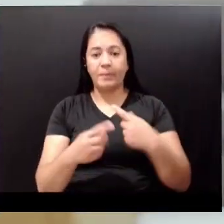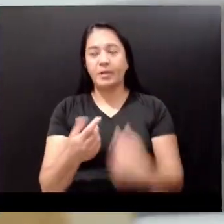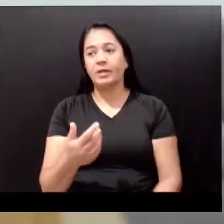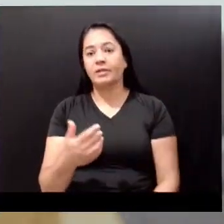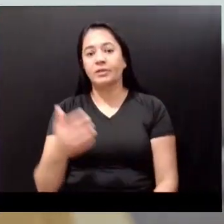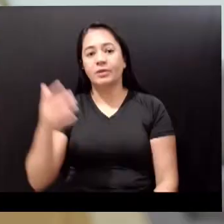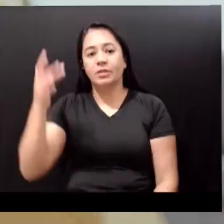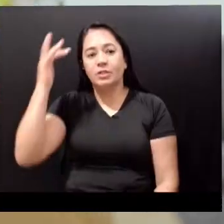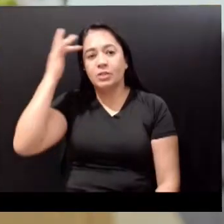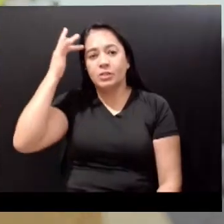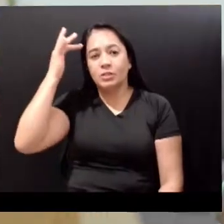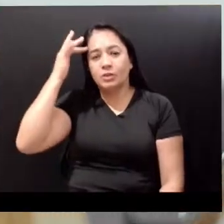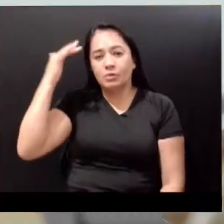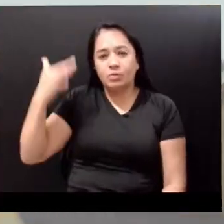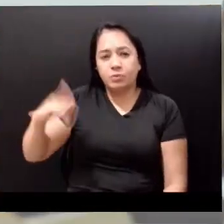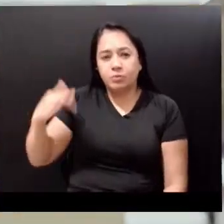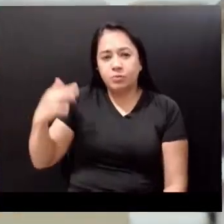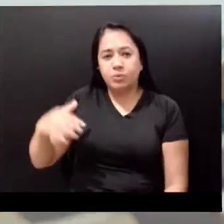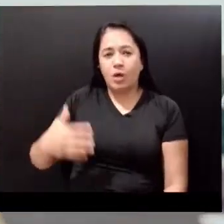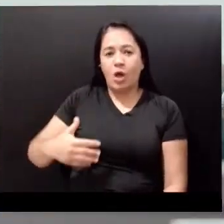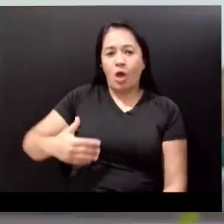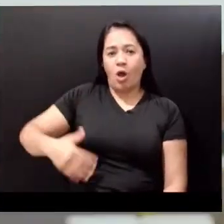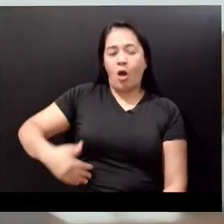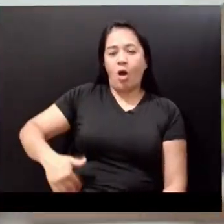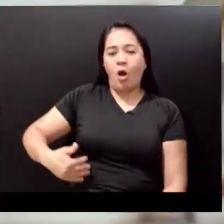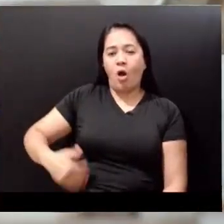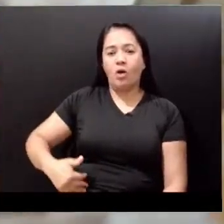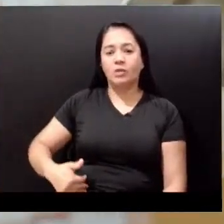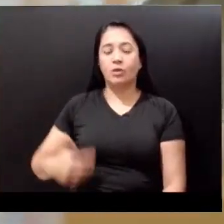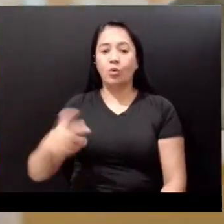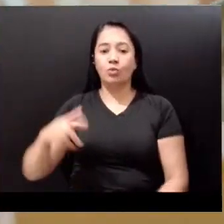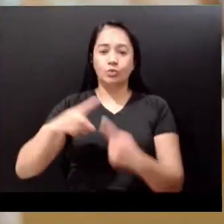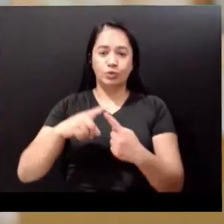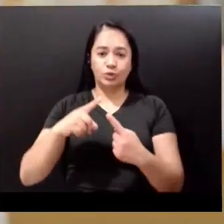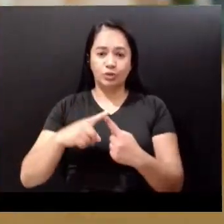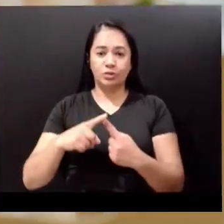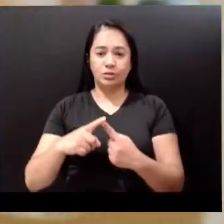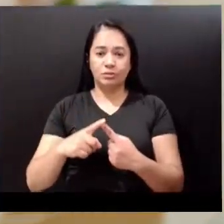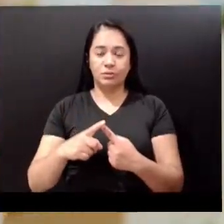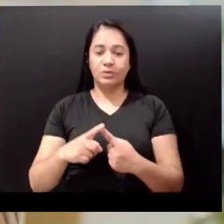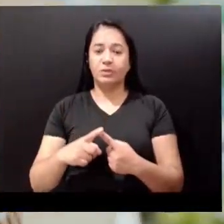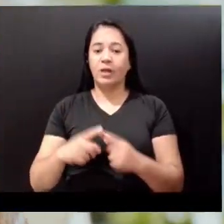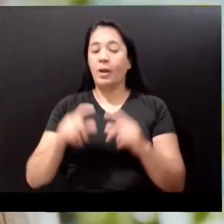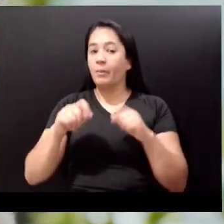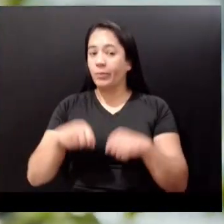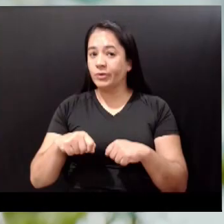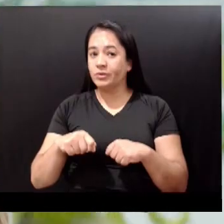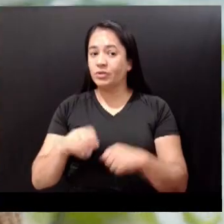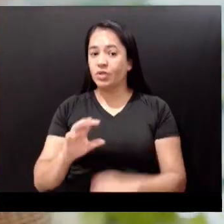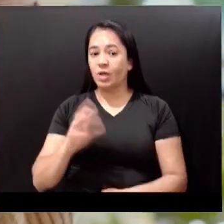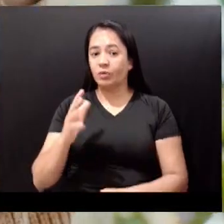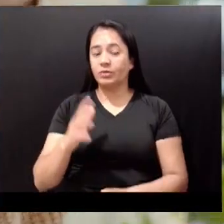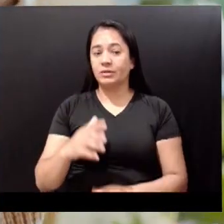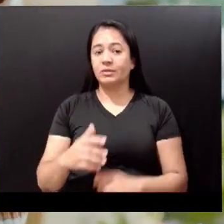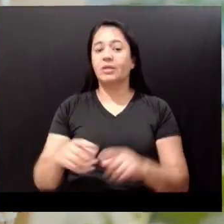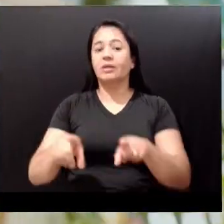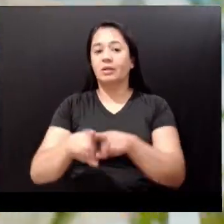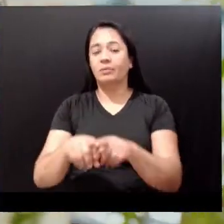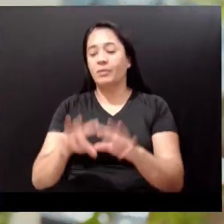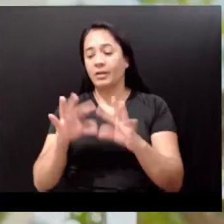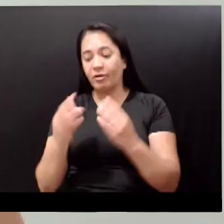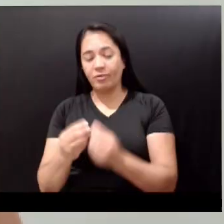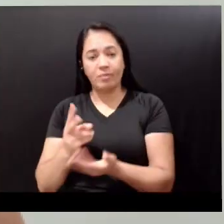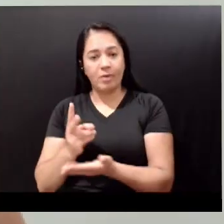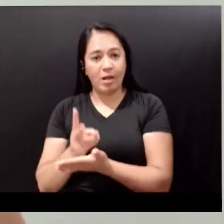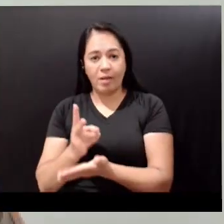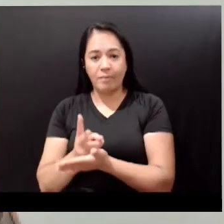fibromialgia, mas enxaqueca, cólica menstrual, outros tipos de dor crônica, existe uma maior chance de haver dor crônica na mesma